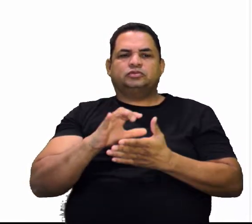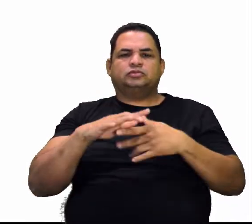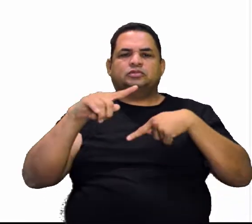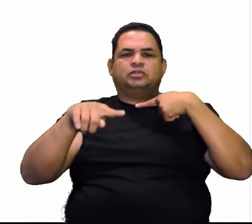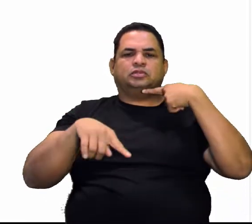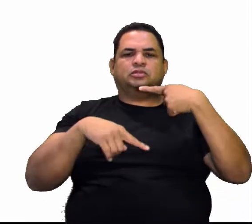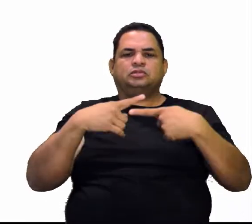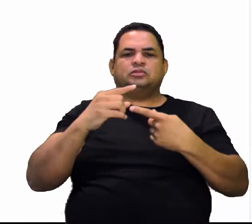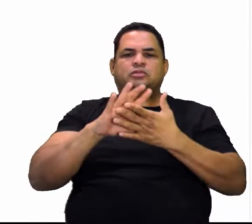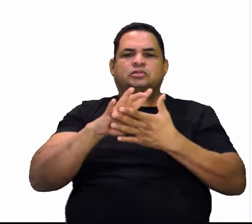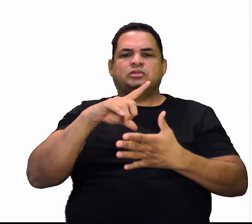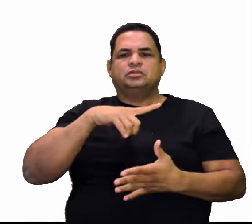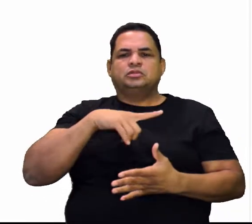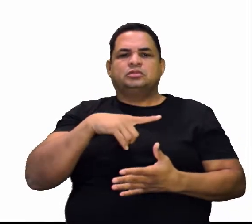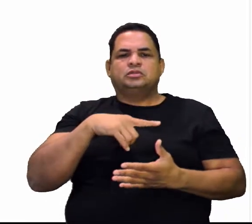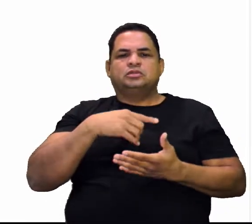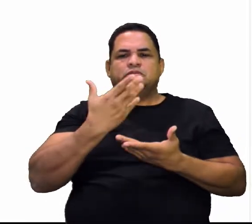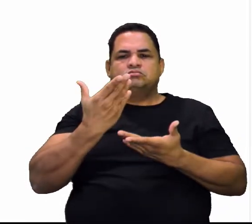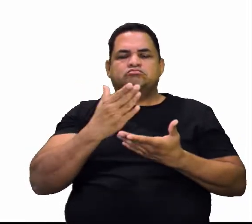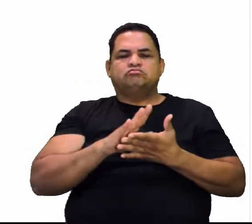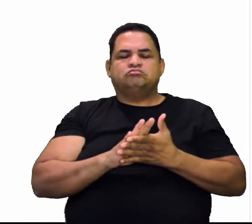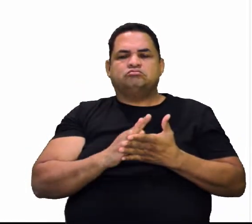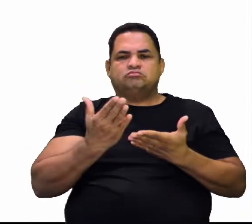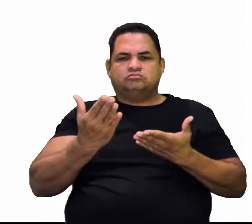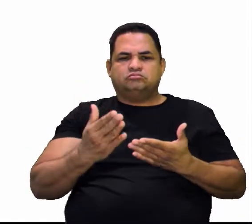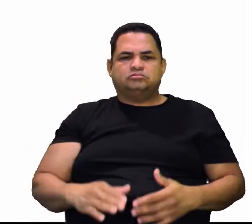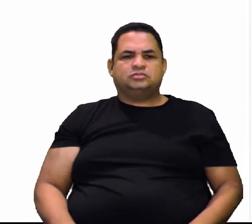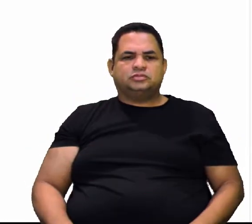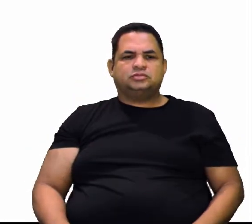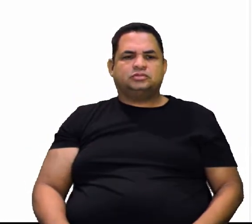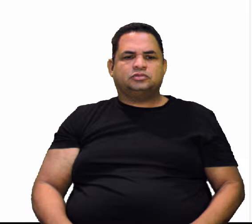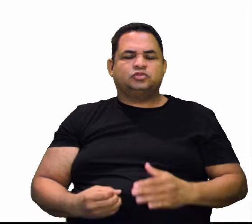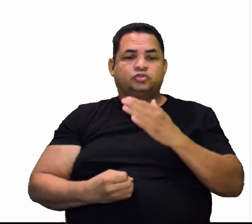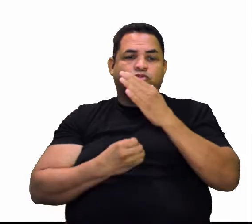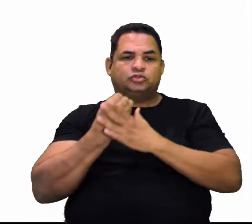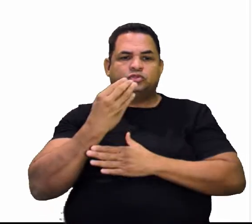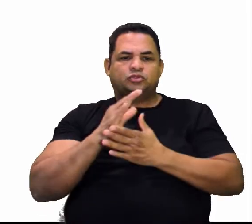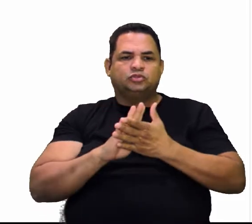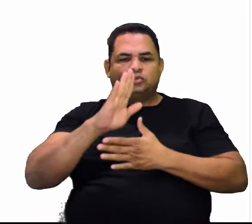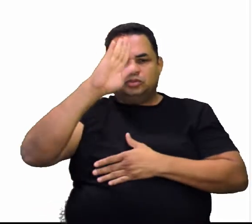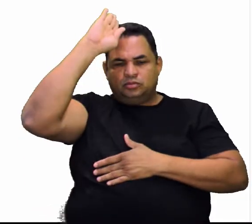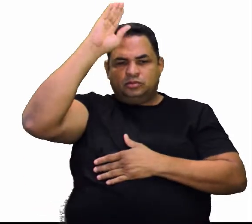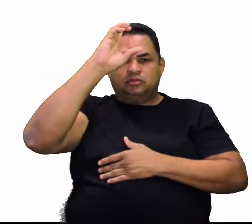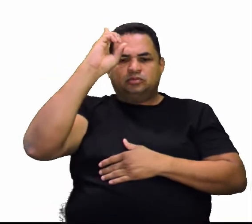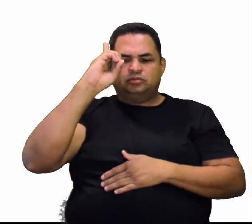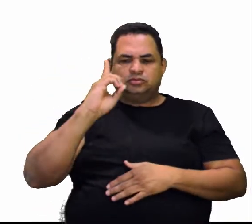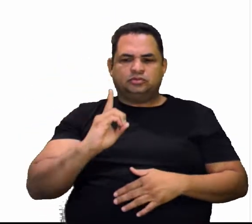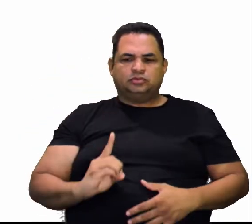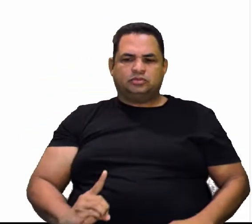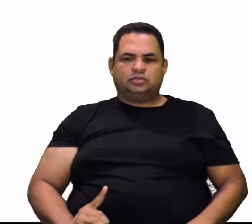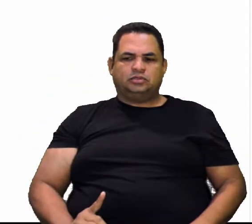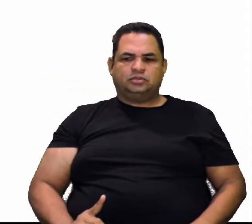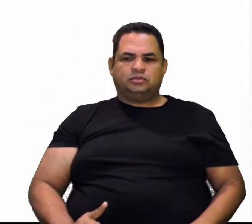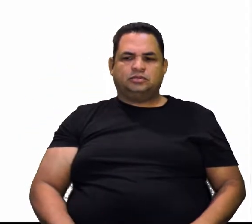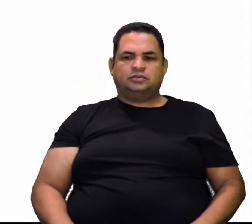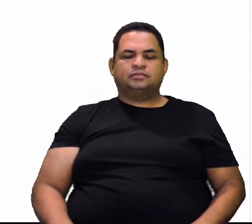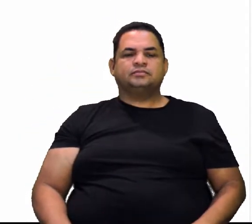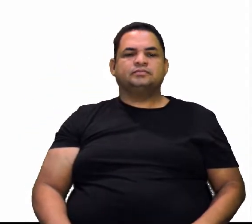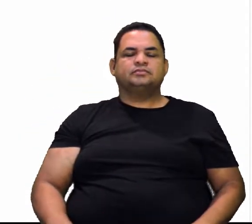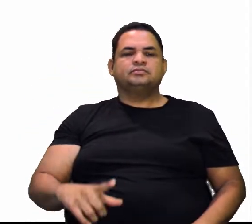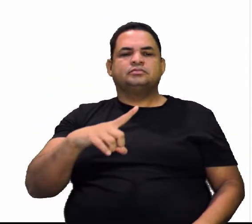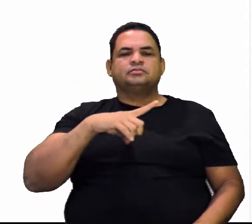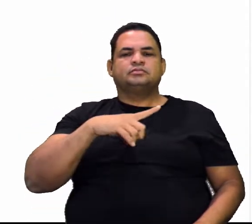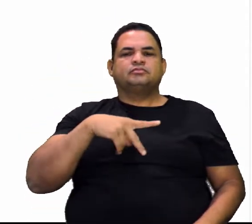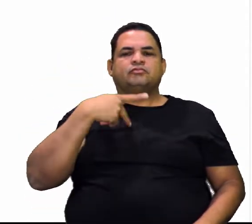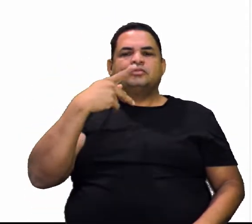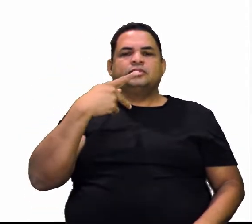Depois, obtivemos os seguintes legados romanos: o direito, que nós temos? Aluno,